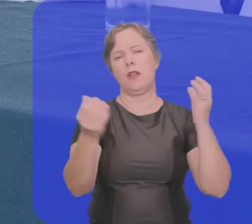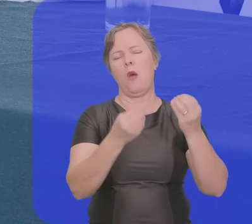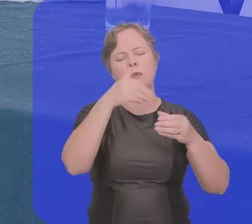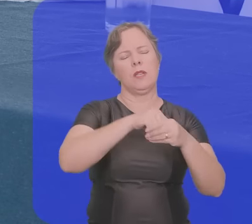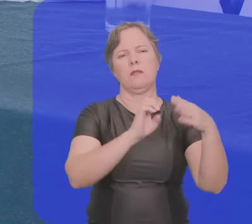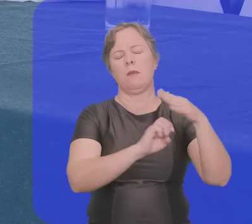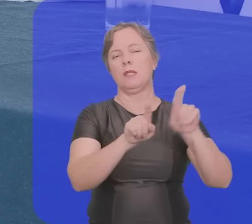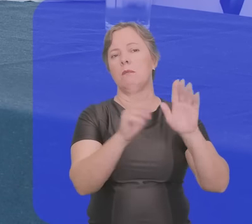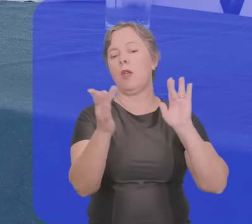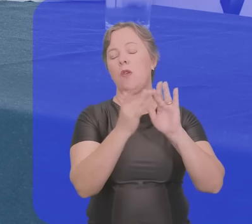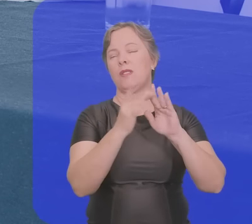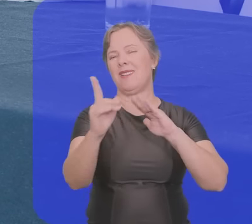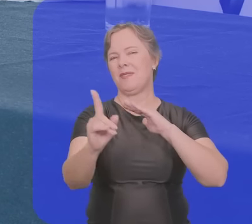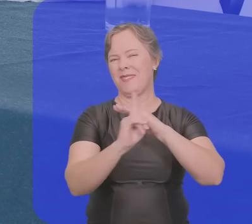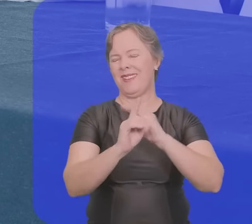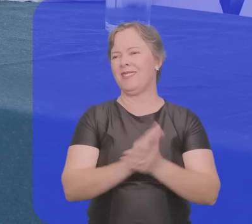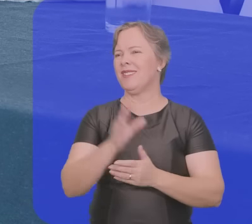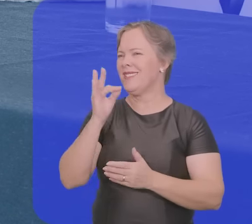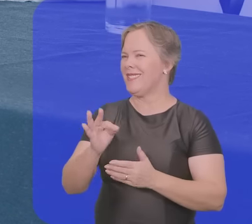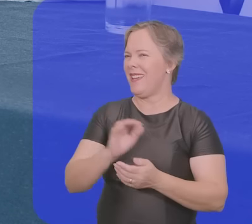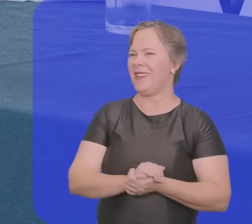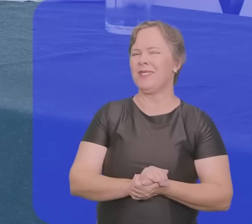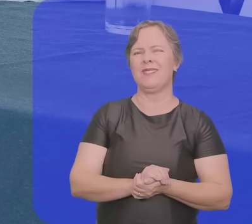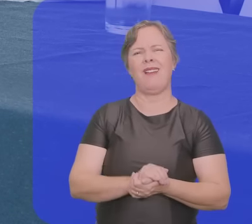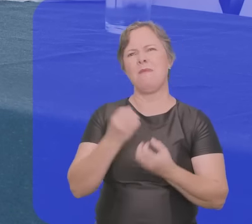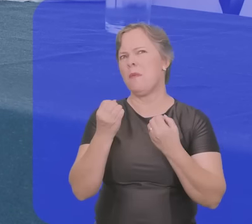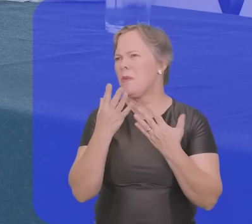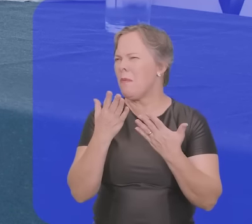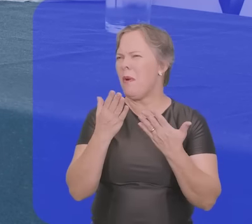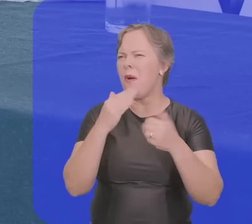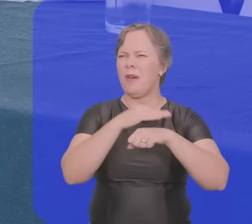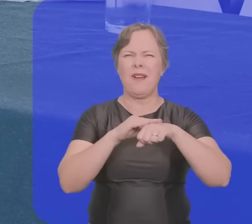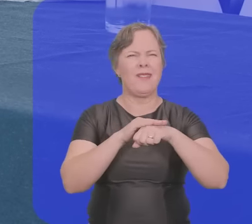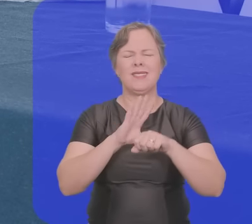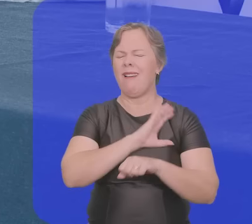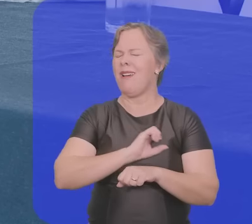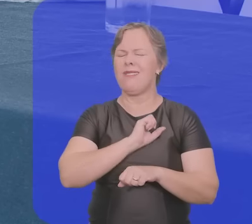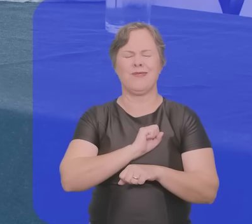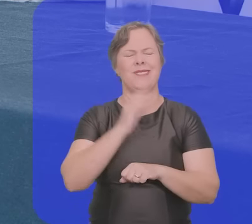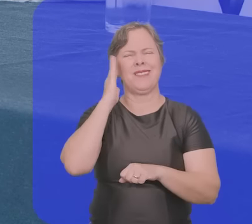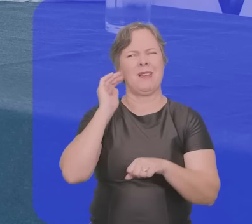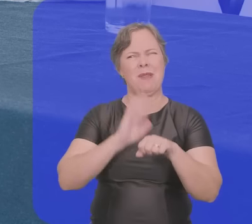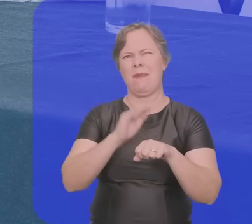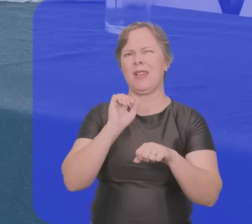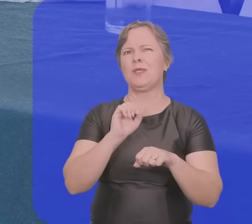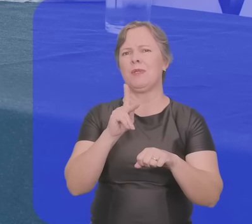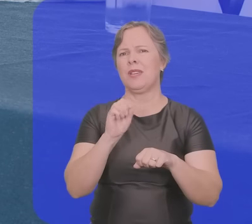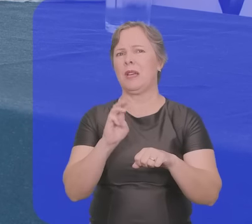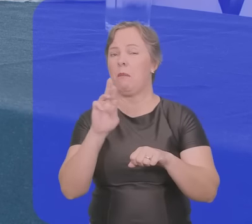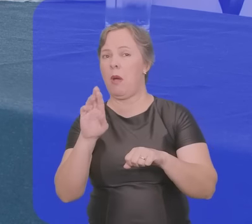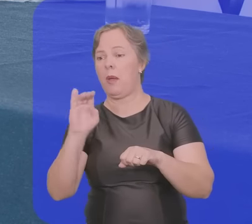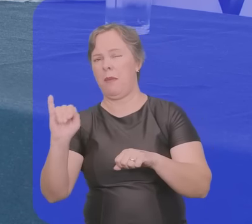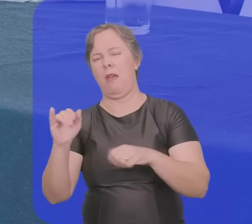clientes. Com certeza. Bom, gente, Evandro, muito enriquecedora a nossa conversa. Eu adorei saber mais sobre Power BI, tá? Obrigada pela